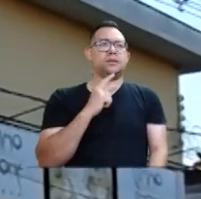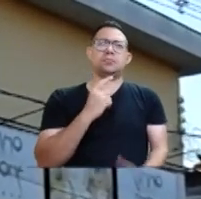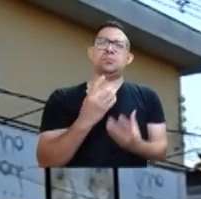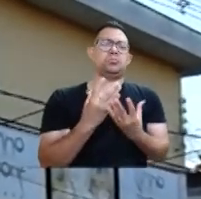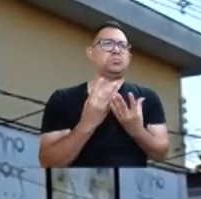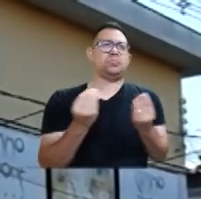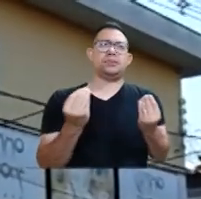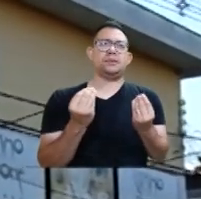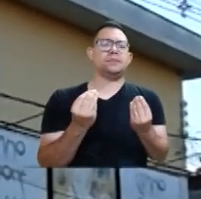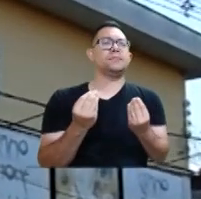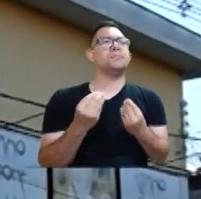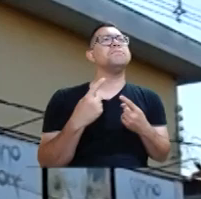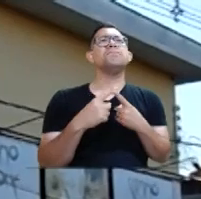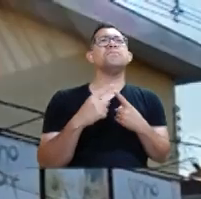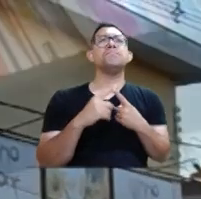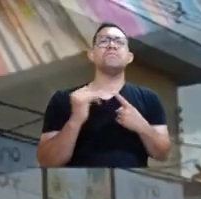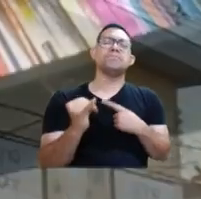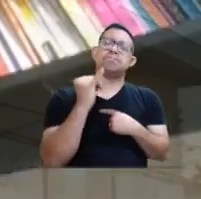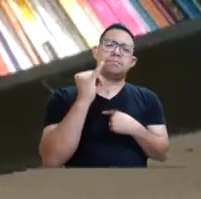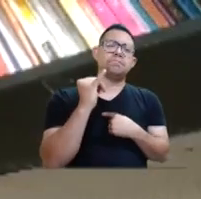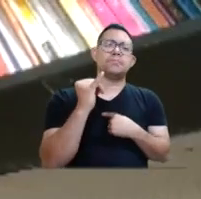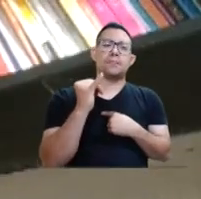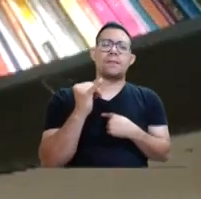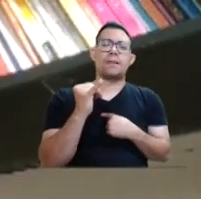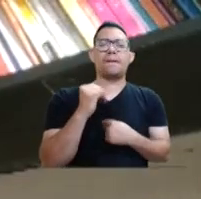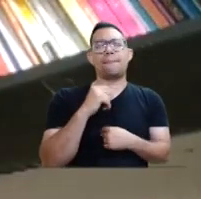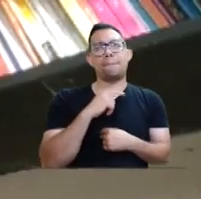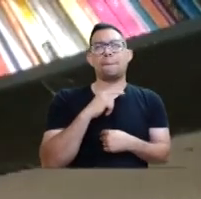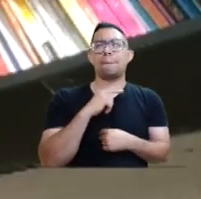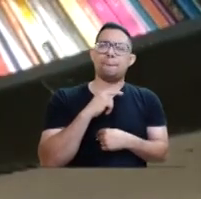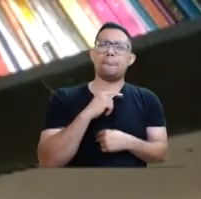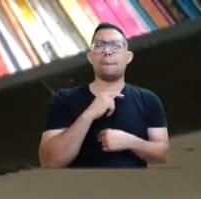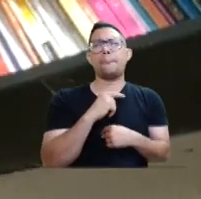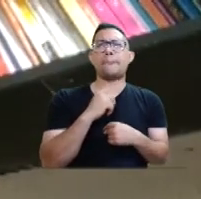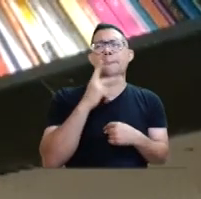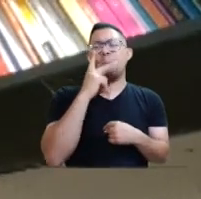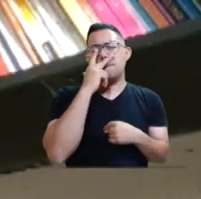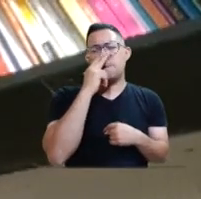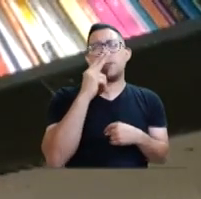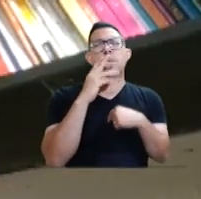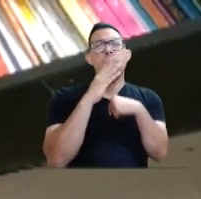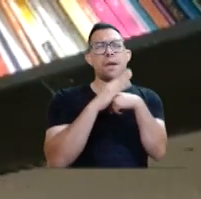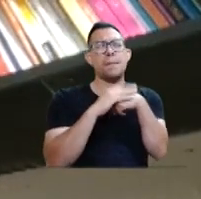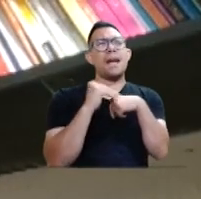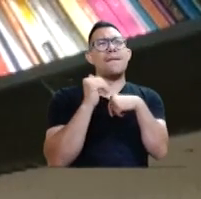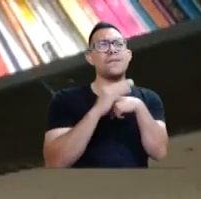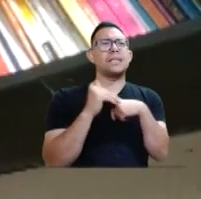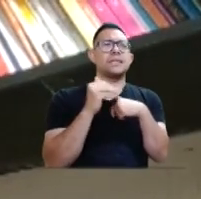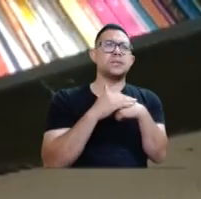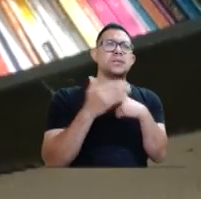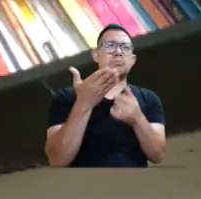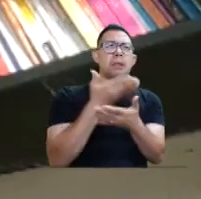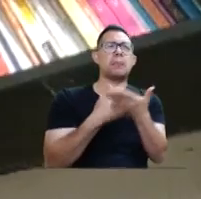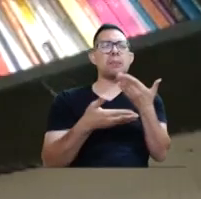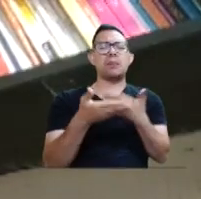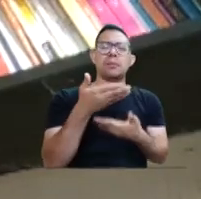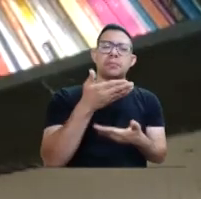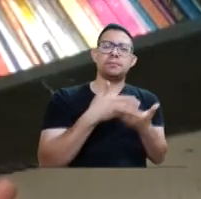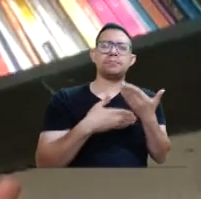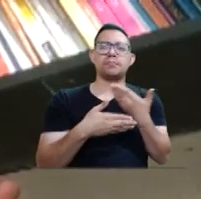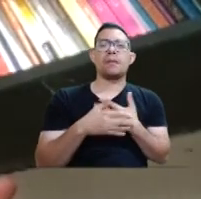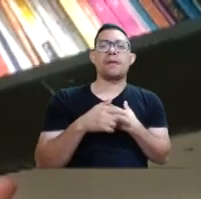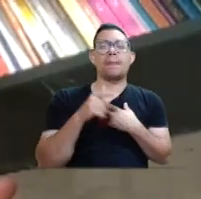Qual a importância, né? Eu acho que essa questão do afeto, ela é mais importante para mim